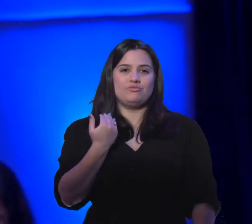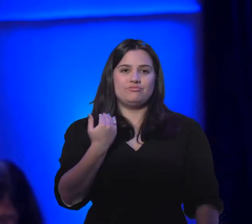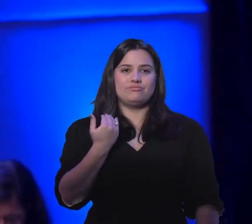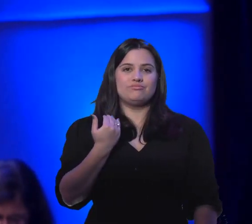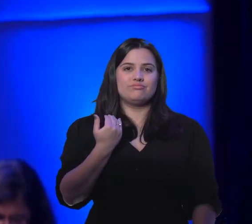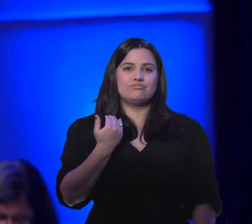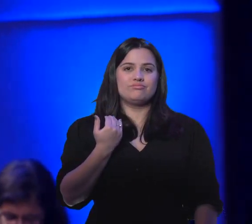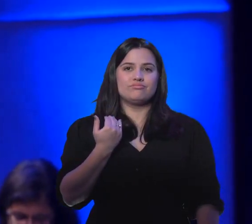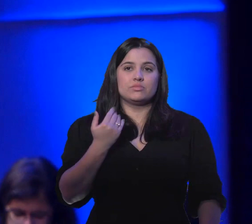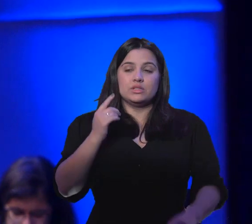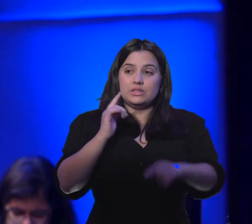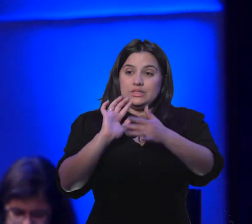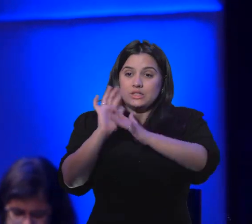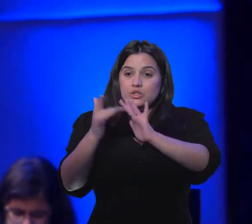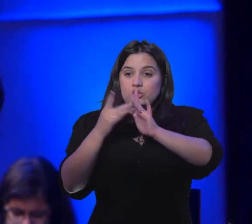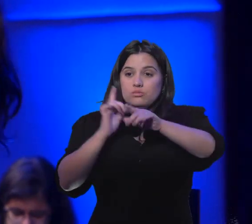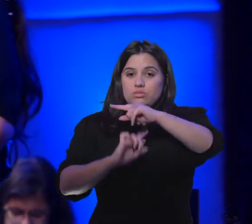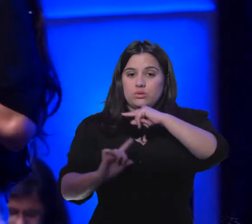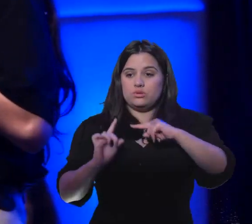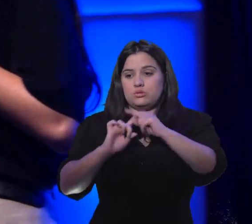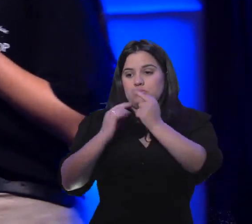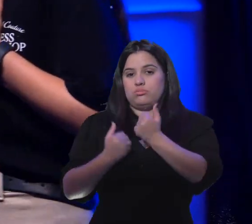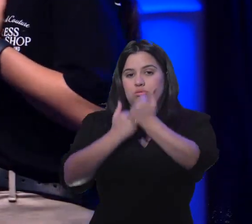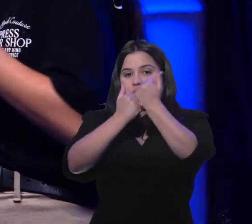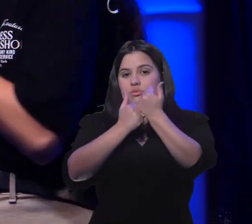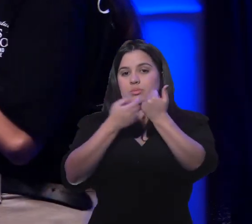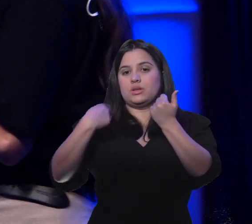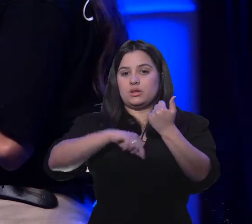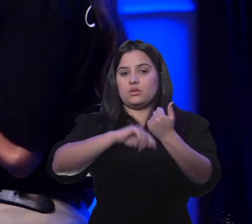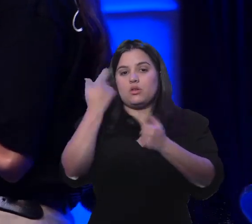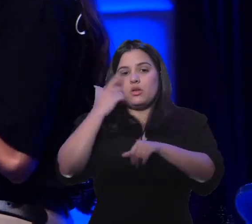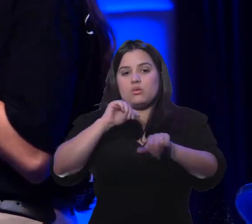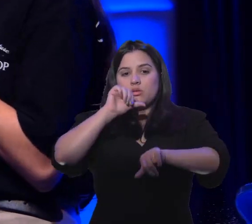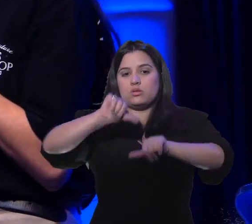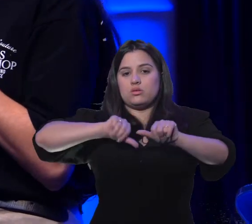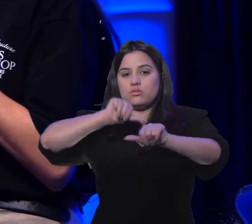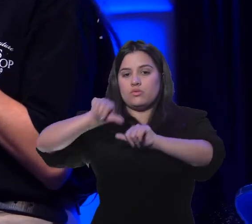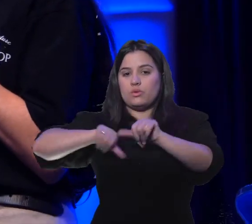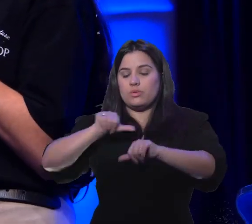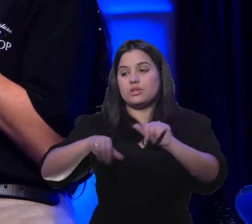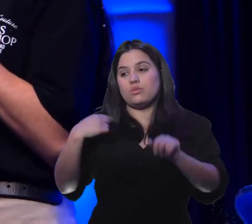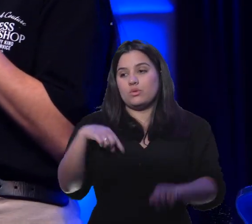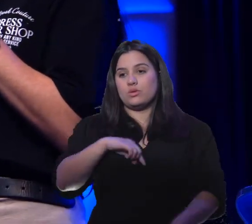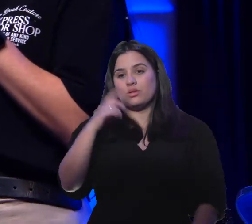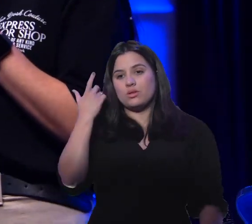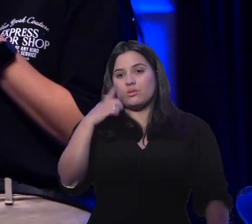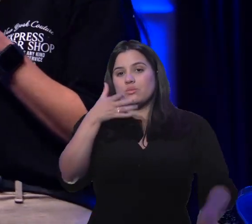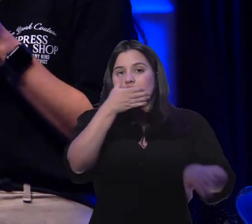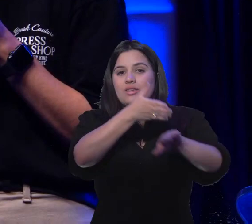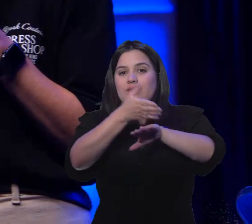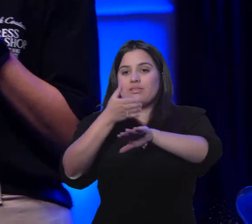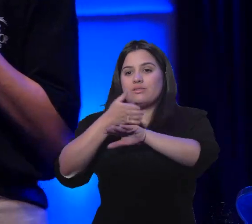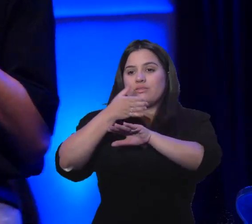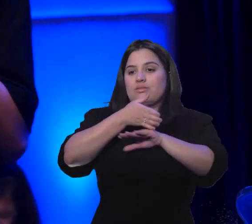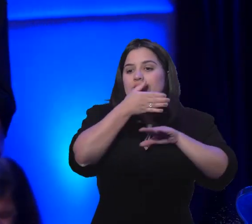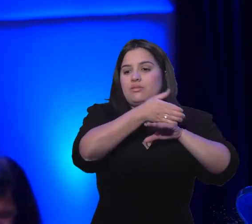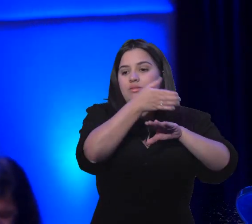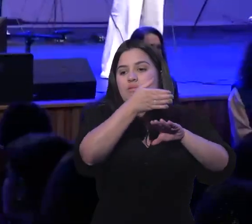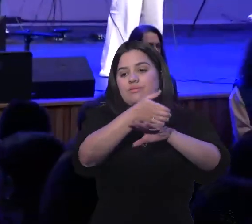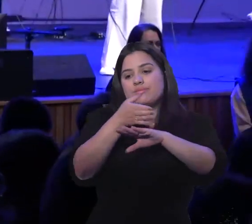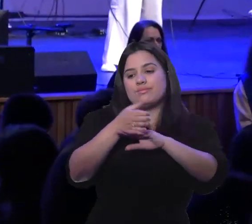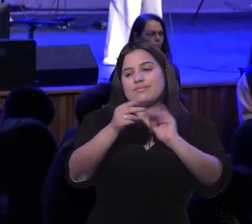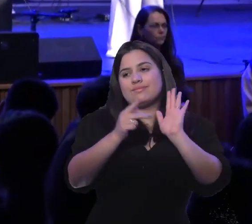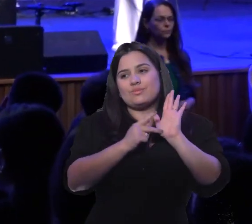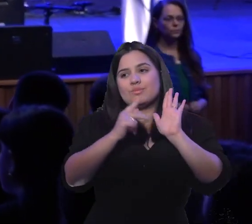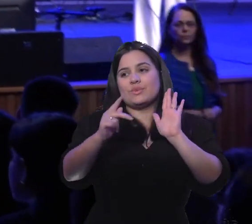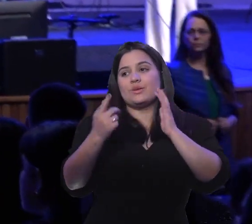tenha arrependimento verdadeiro, transformação, e que a gente possa entrar na terra prometida, para que a gente possa viver as